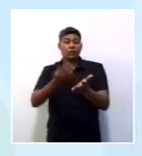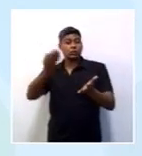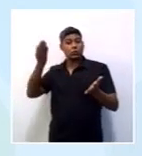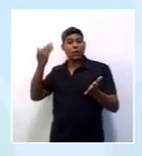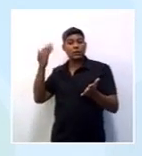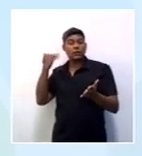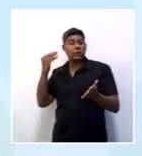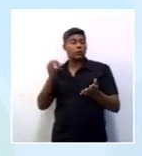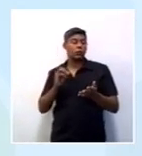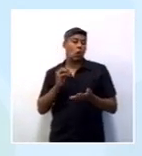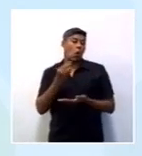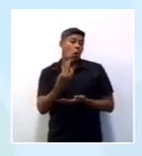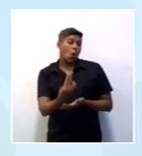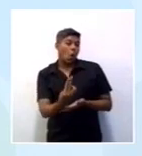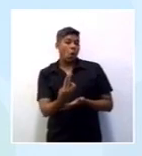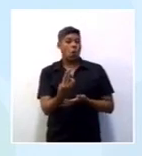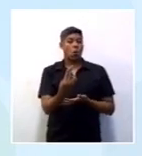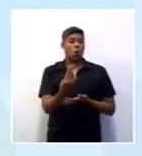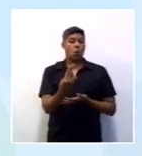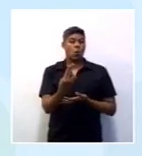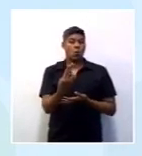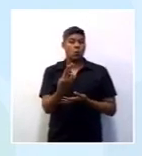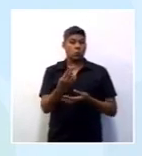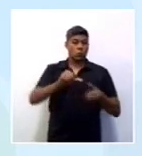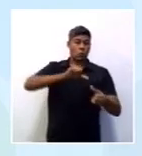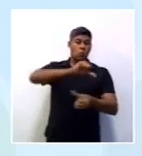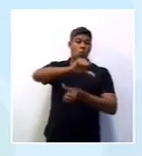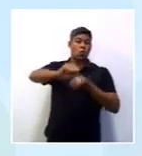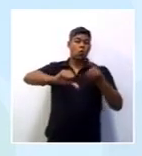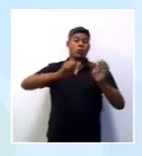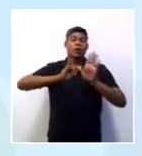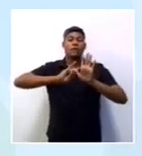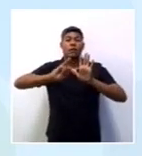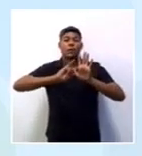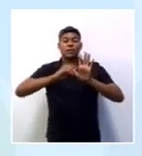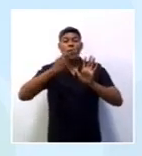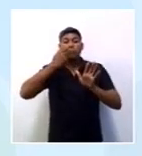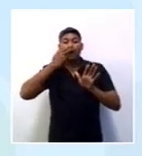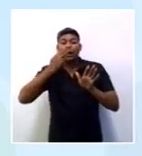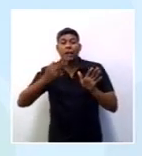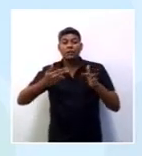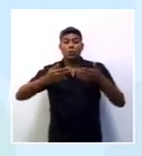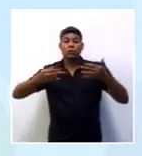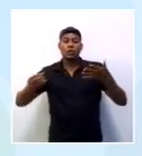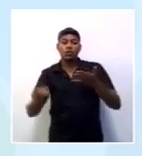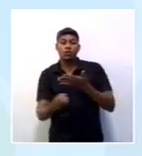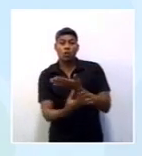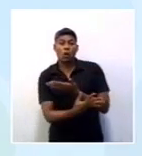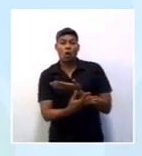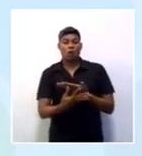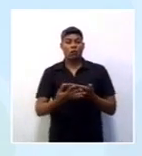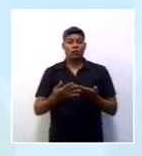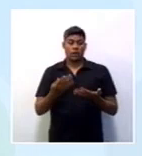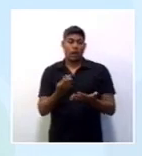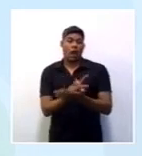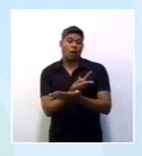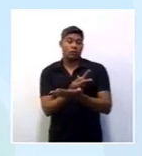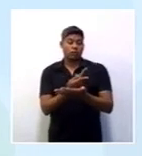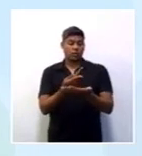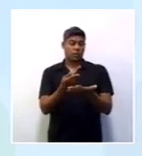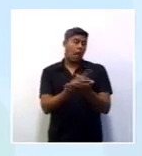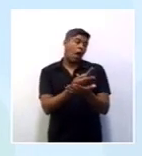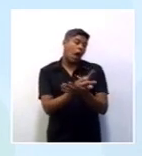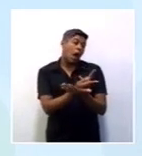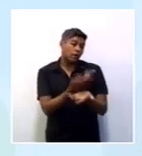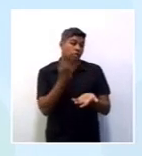antigos ou manipulam a informação para que pareça algo novo e acabe te levando ao erro. Eu acho que esse fake